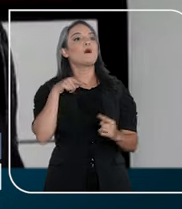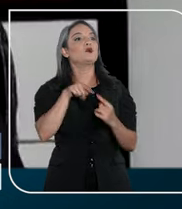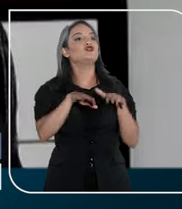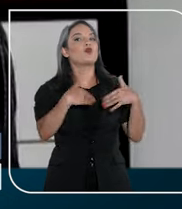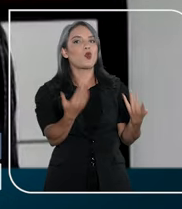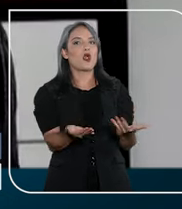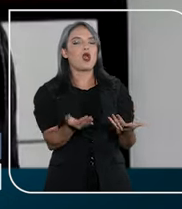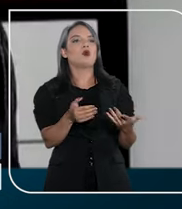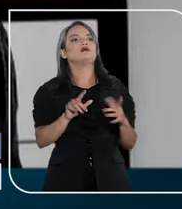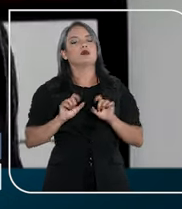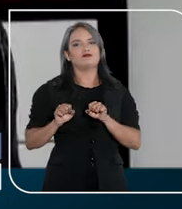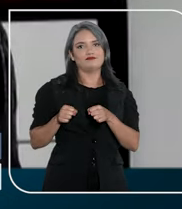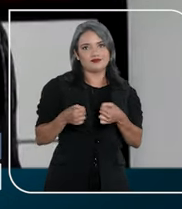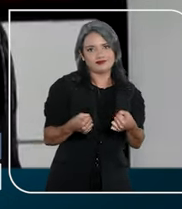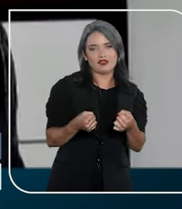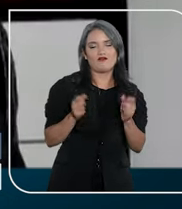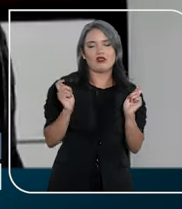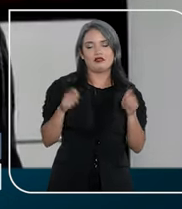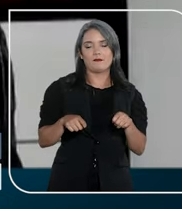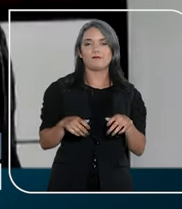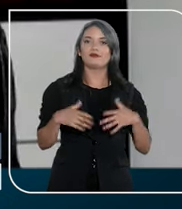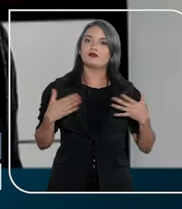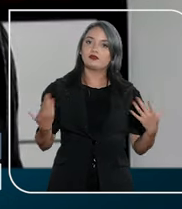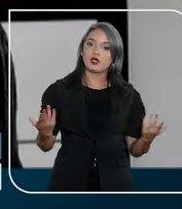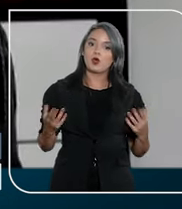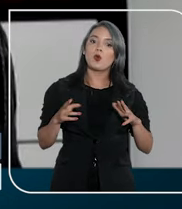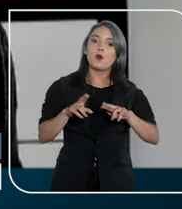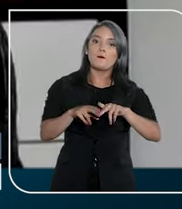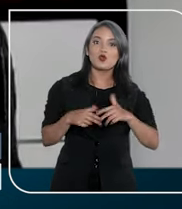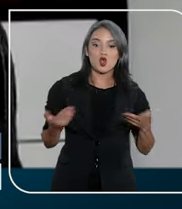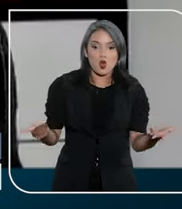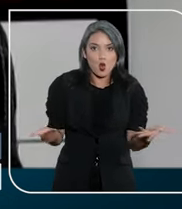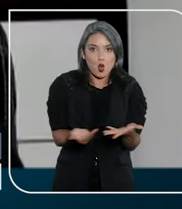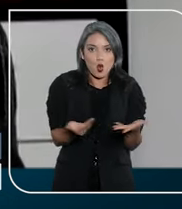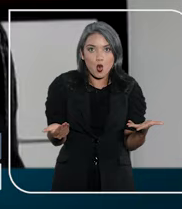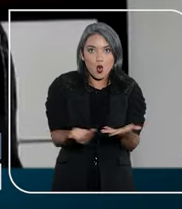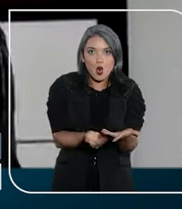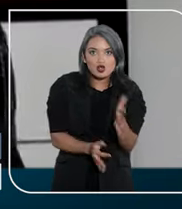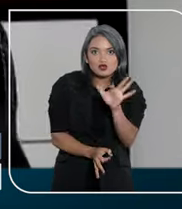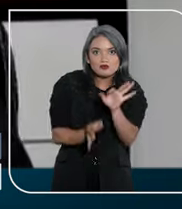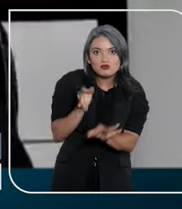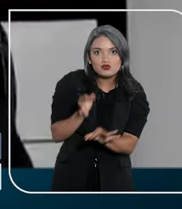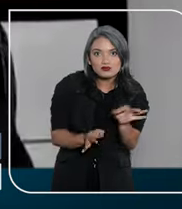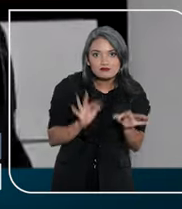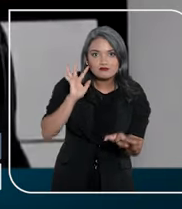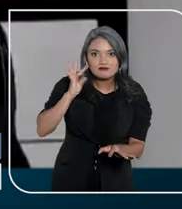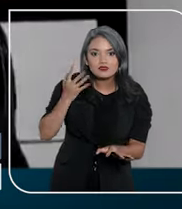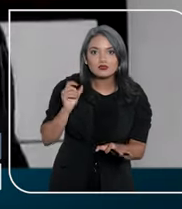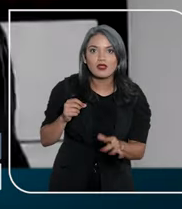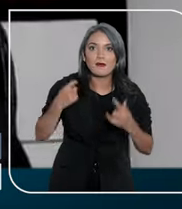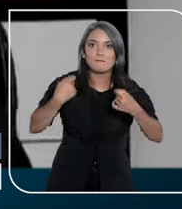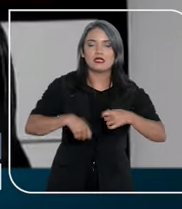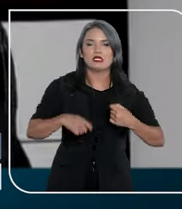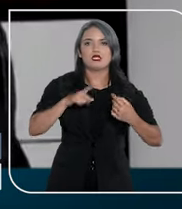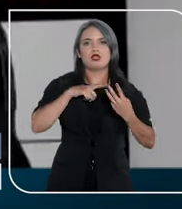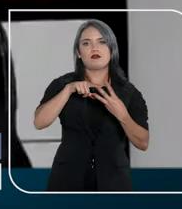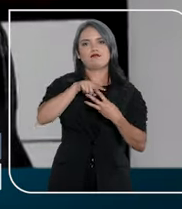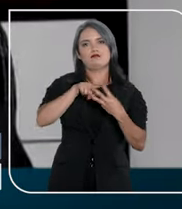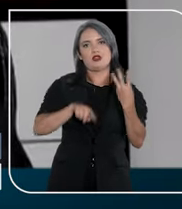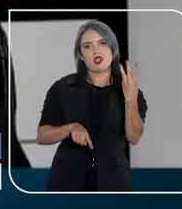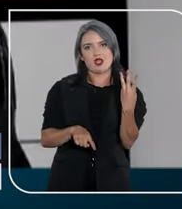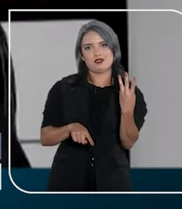pequeno prognóstico histórico aqui, a situação atual da jurisprudência está elencada nesses três pilares aqui que eu